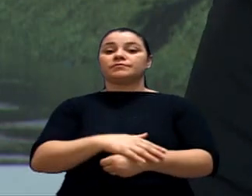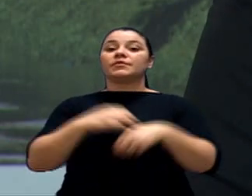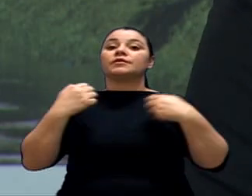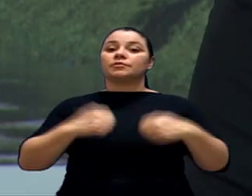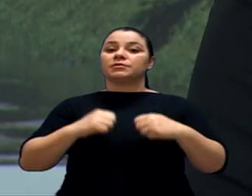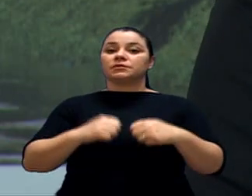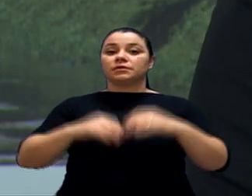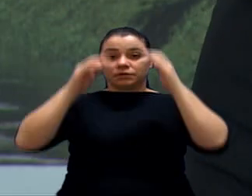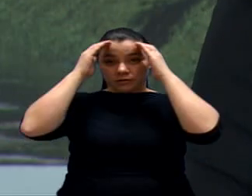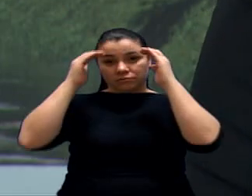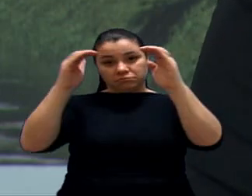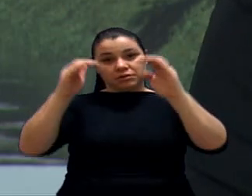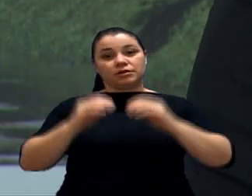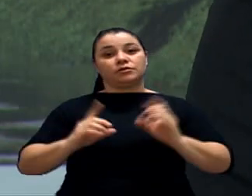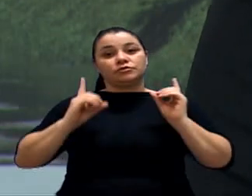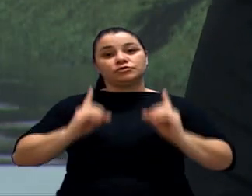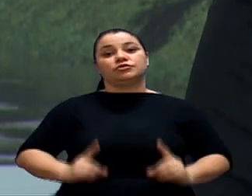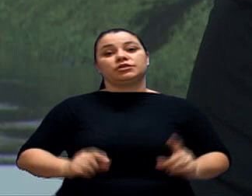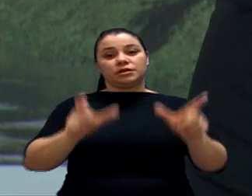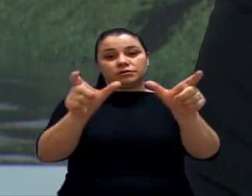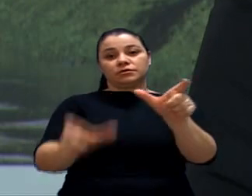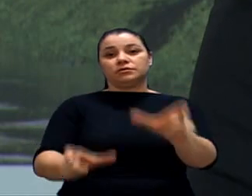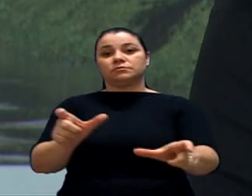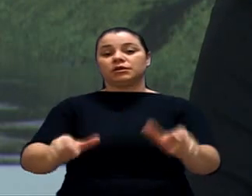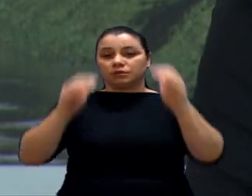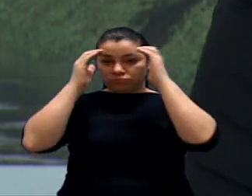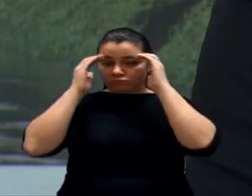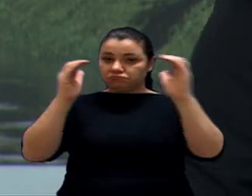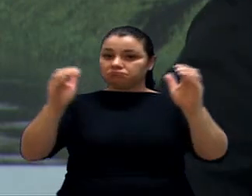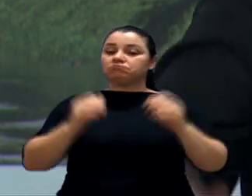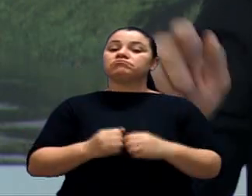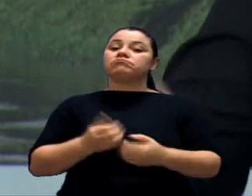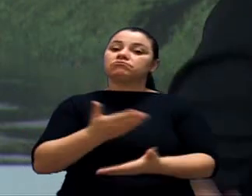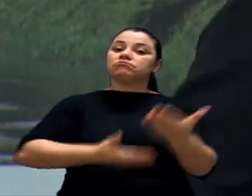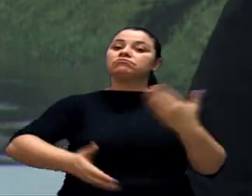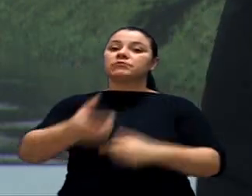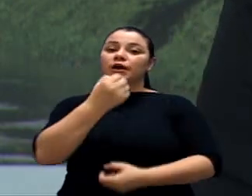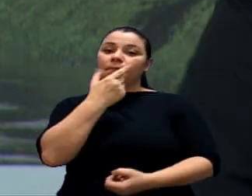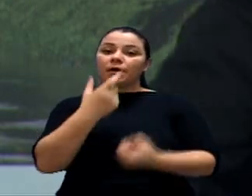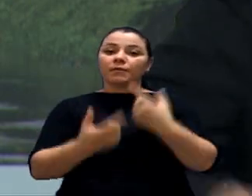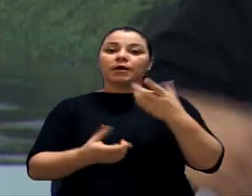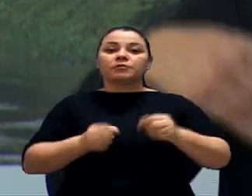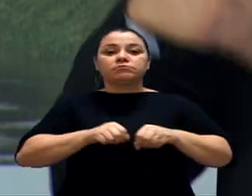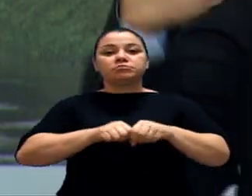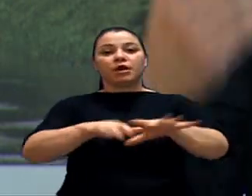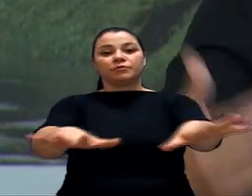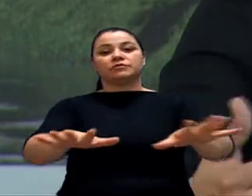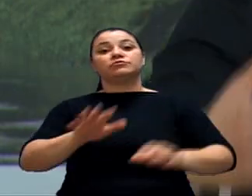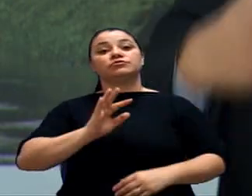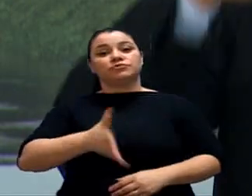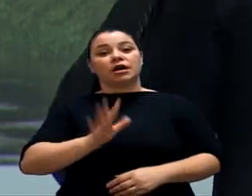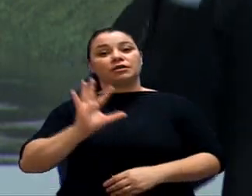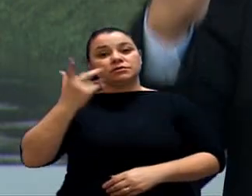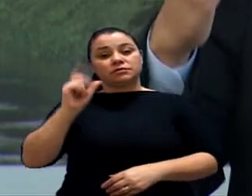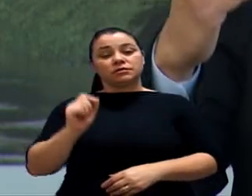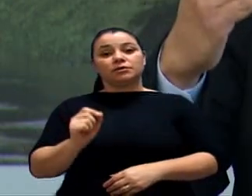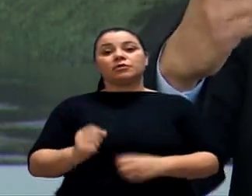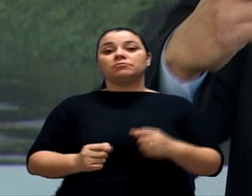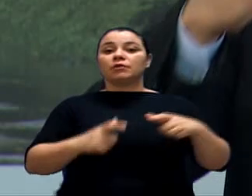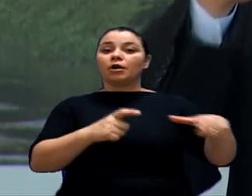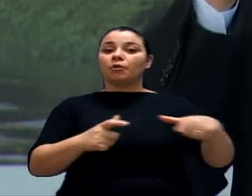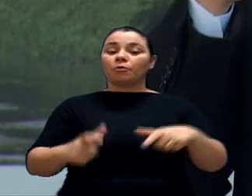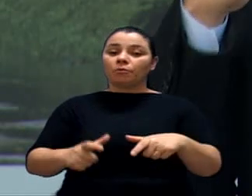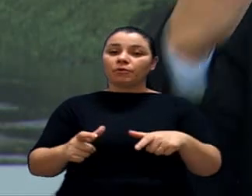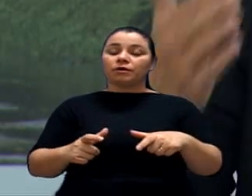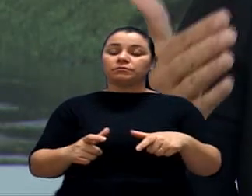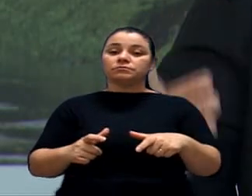que ser respeitado o direito do cidadão à humanização dessa distribuição de medicação. Então, já aconteceu, fizeram o local,